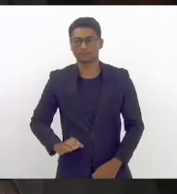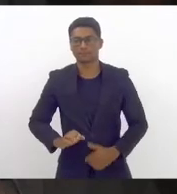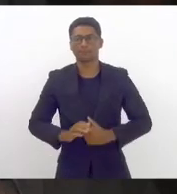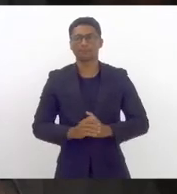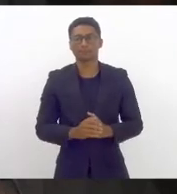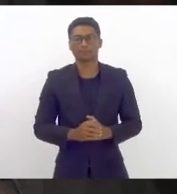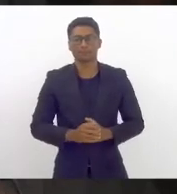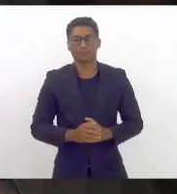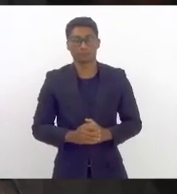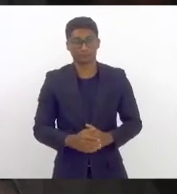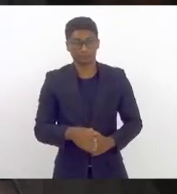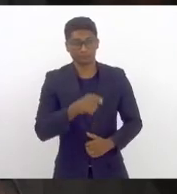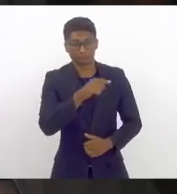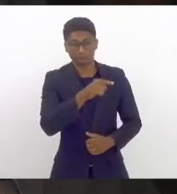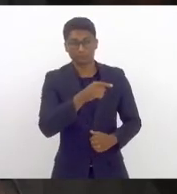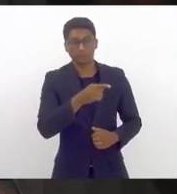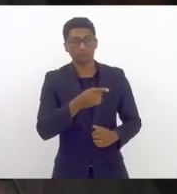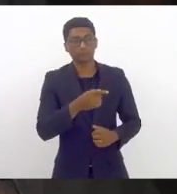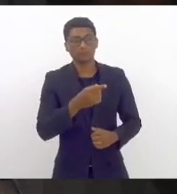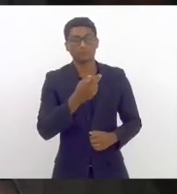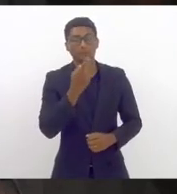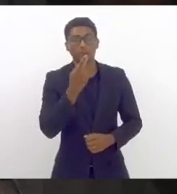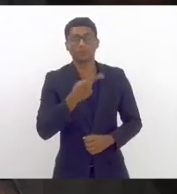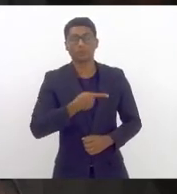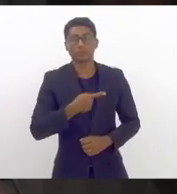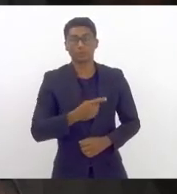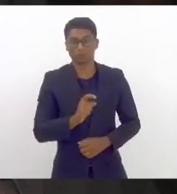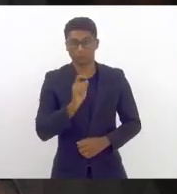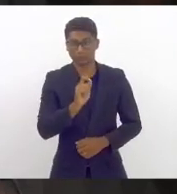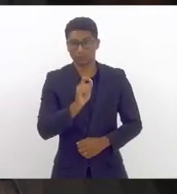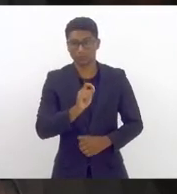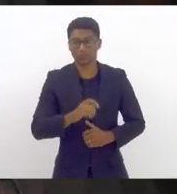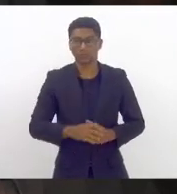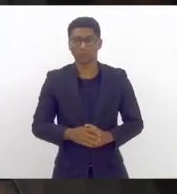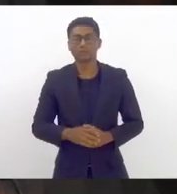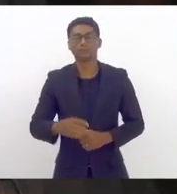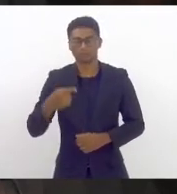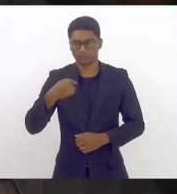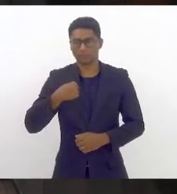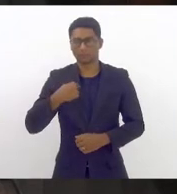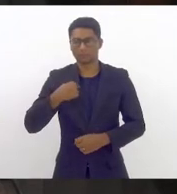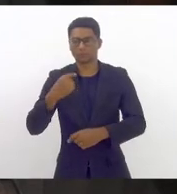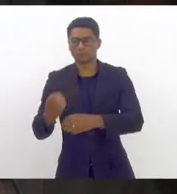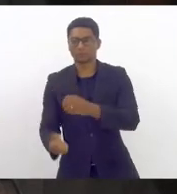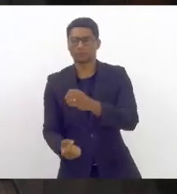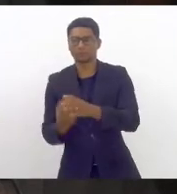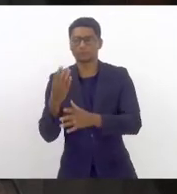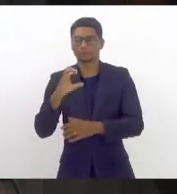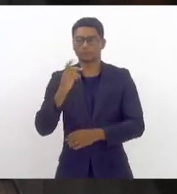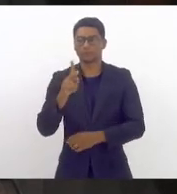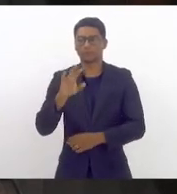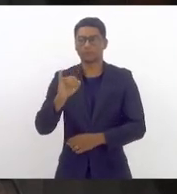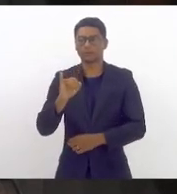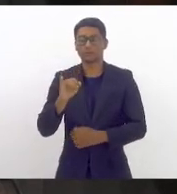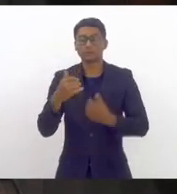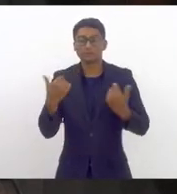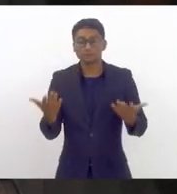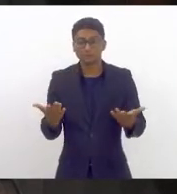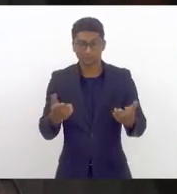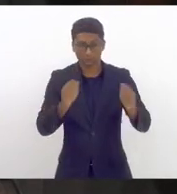que me propôs que eu instalasse essa CPI com aprovação de plenário